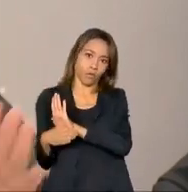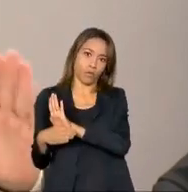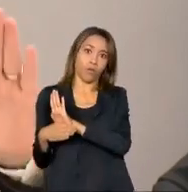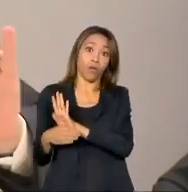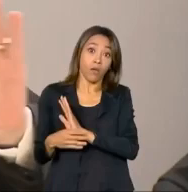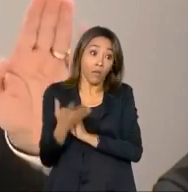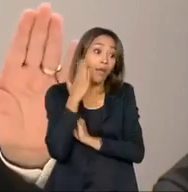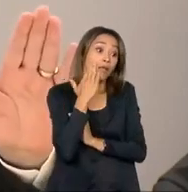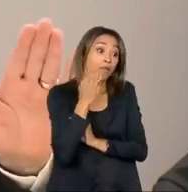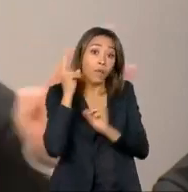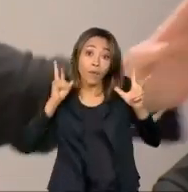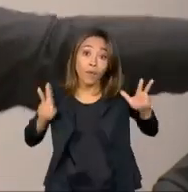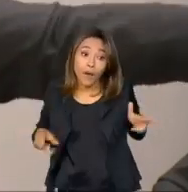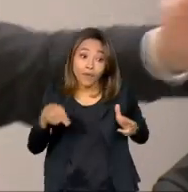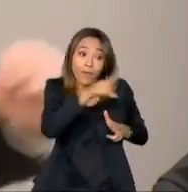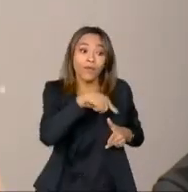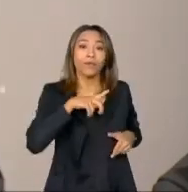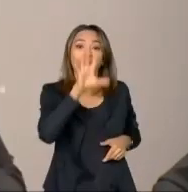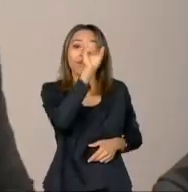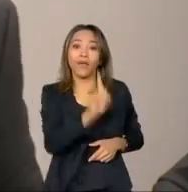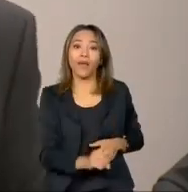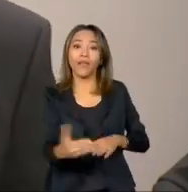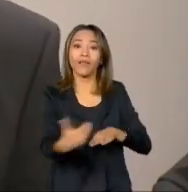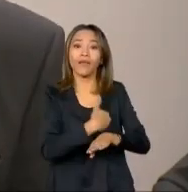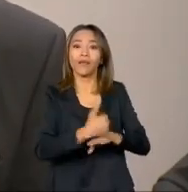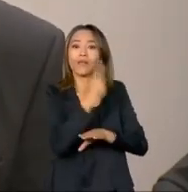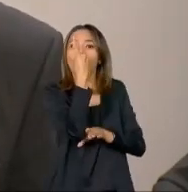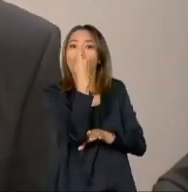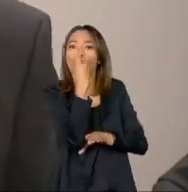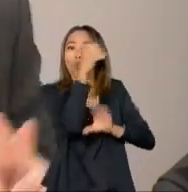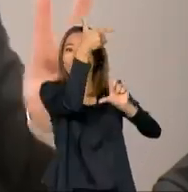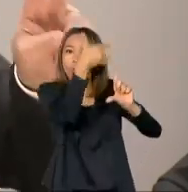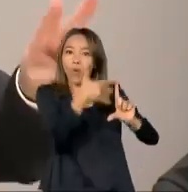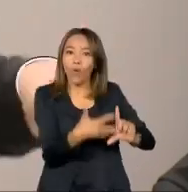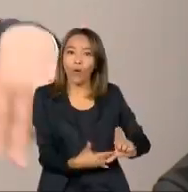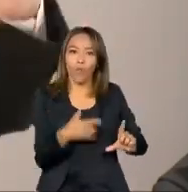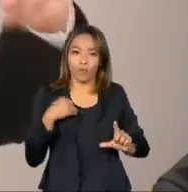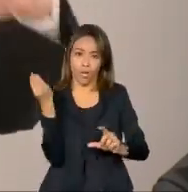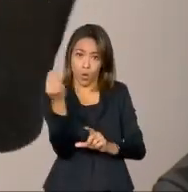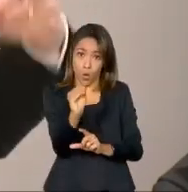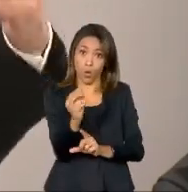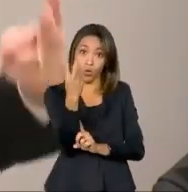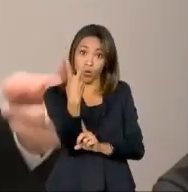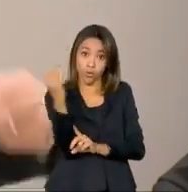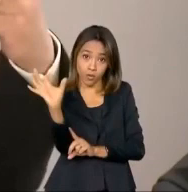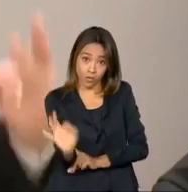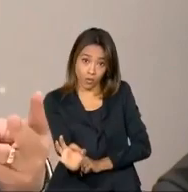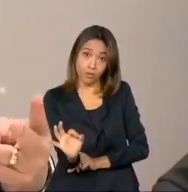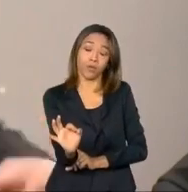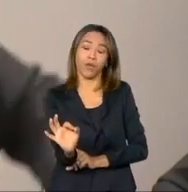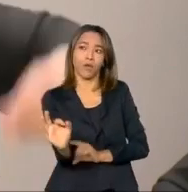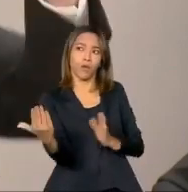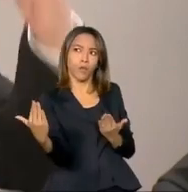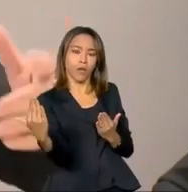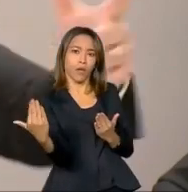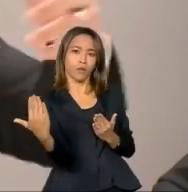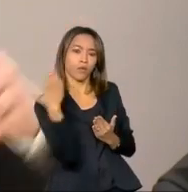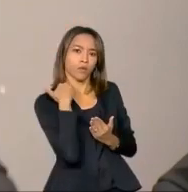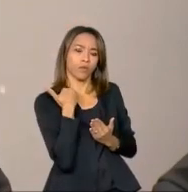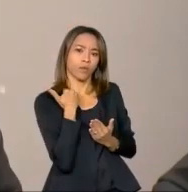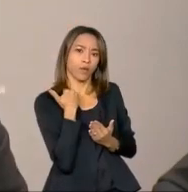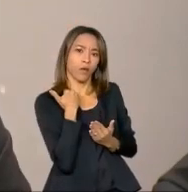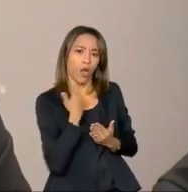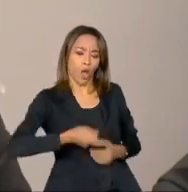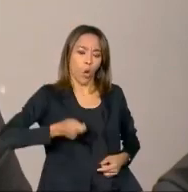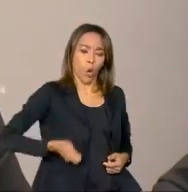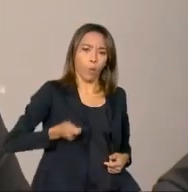créditos. Não é a favor, é que o legislador brasileiro sabiamente colocou que 2% de todos os depósitos à vista dos bancos obrigatoriamente tem